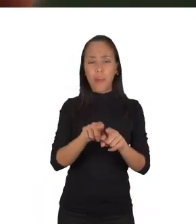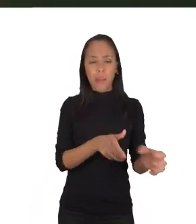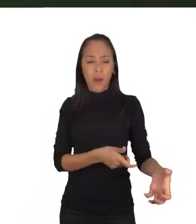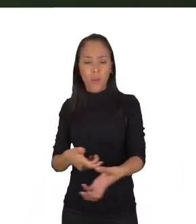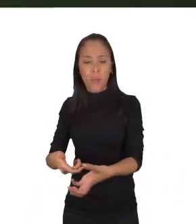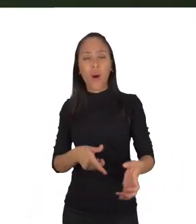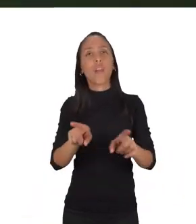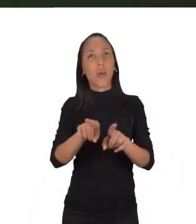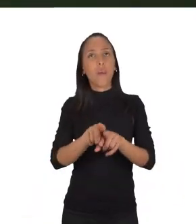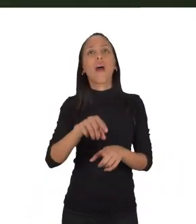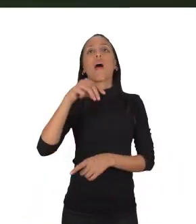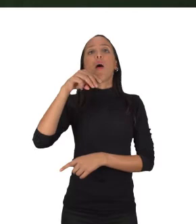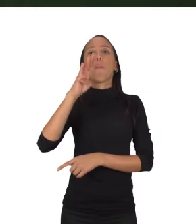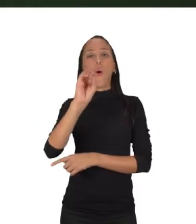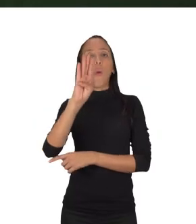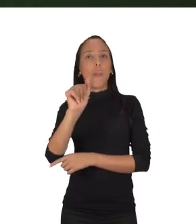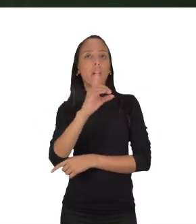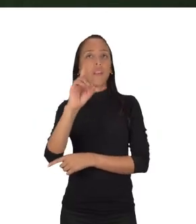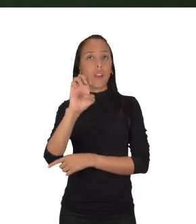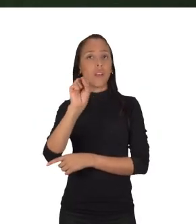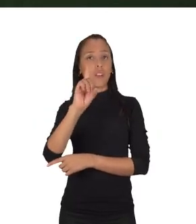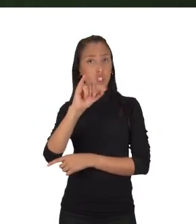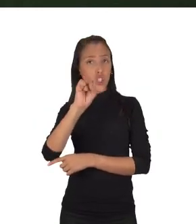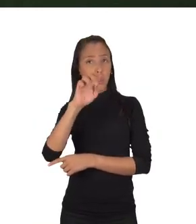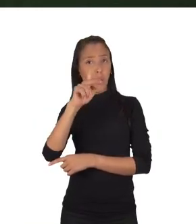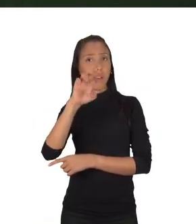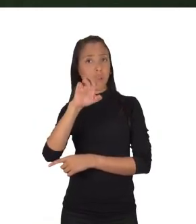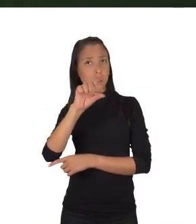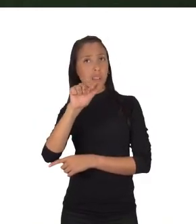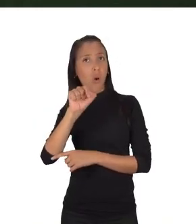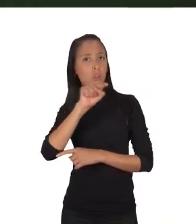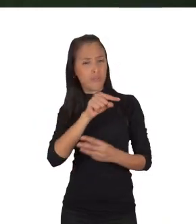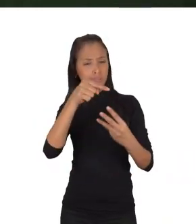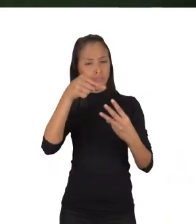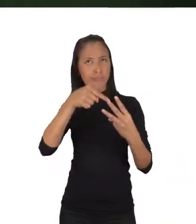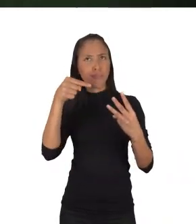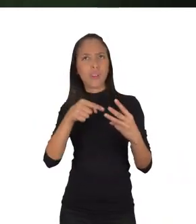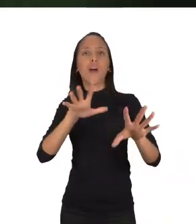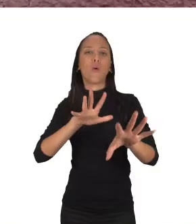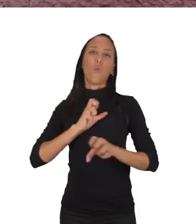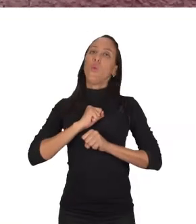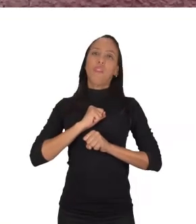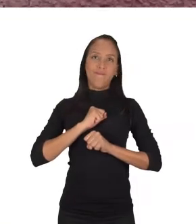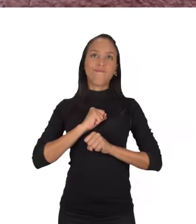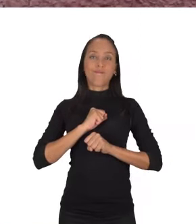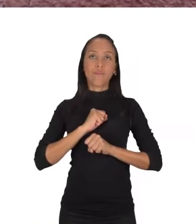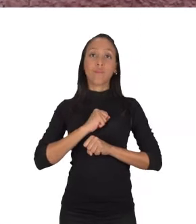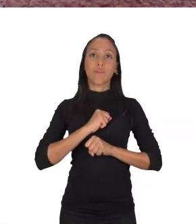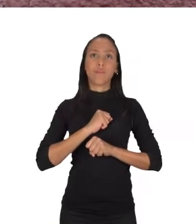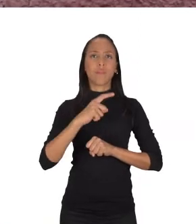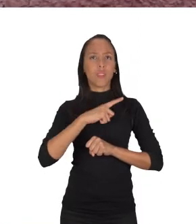dispersão, o que ocasiona uma exposição direta e intensa aos agrotóxicos, tendo já